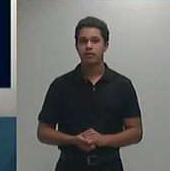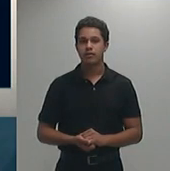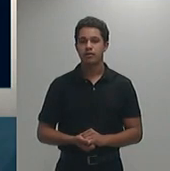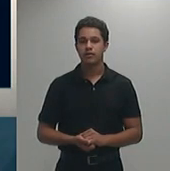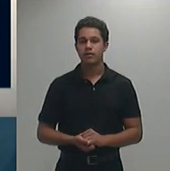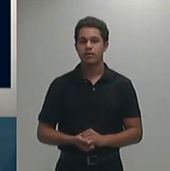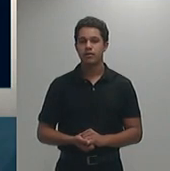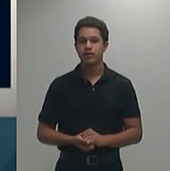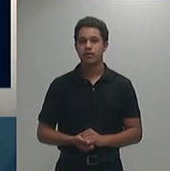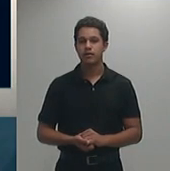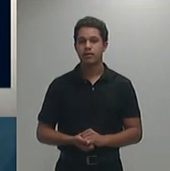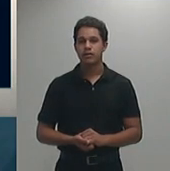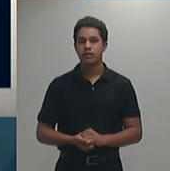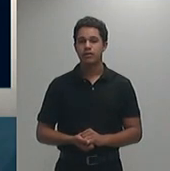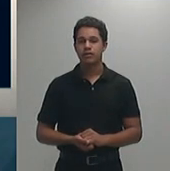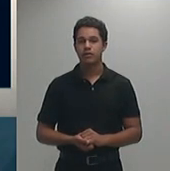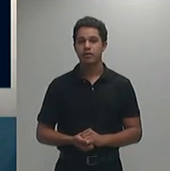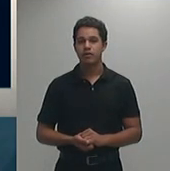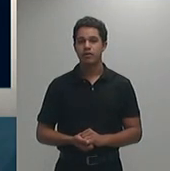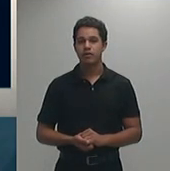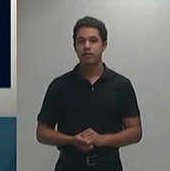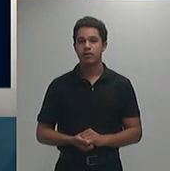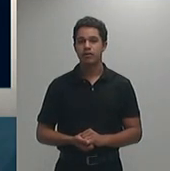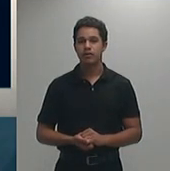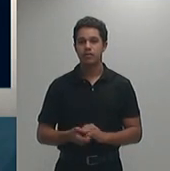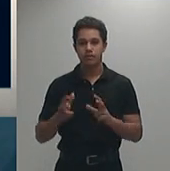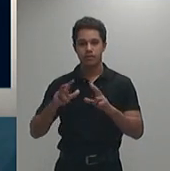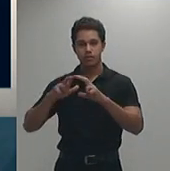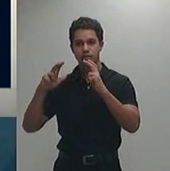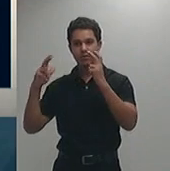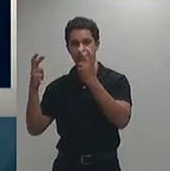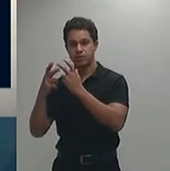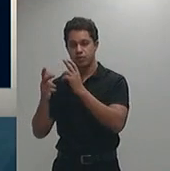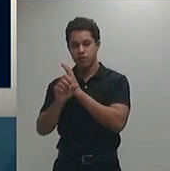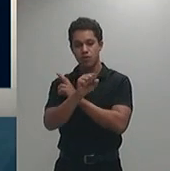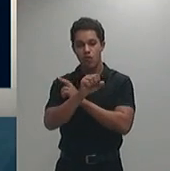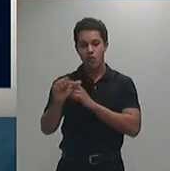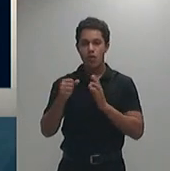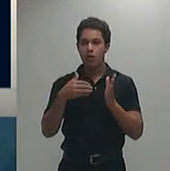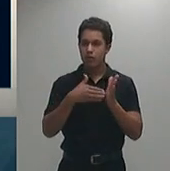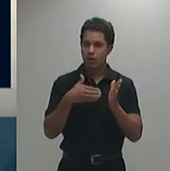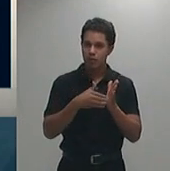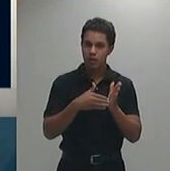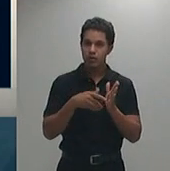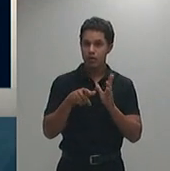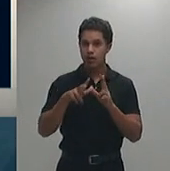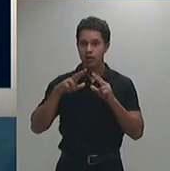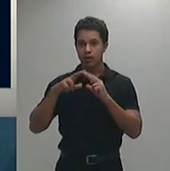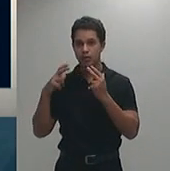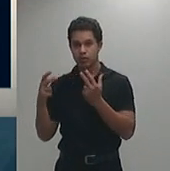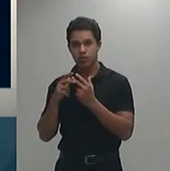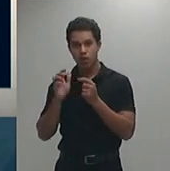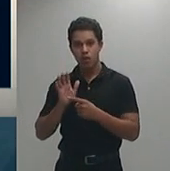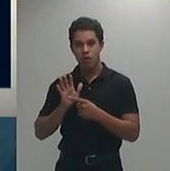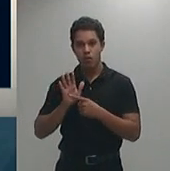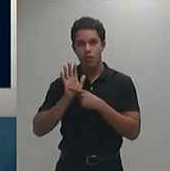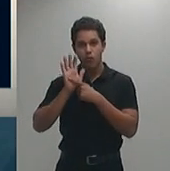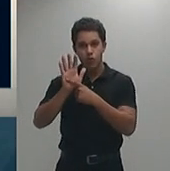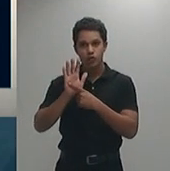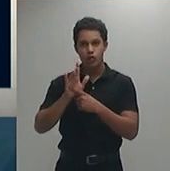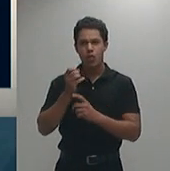semestre sessão nesse período apresentou expressivos resultados